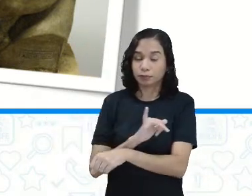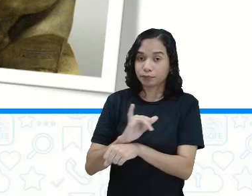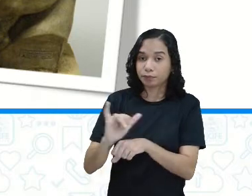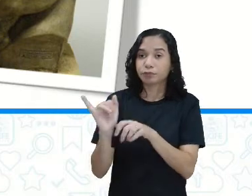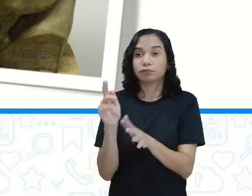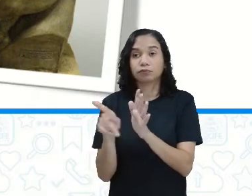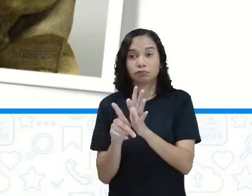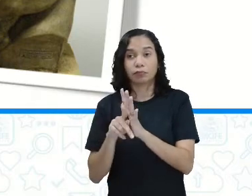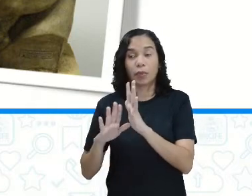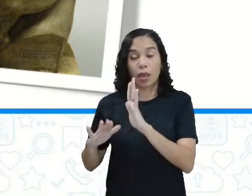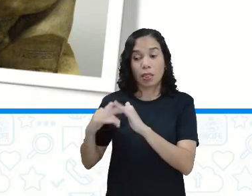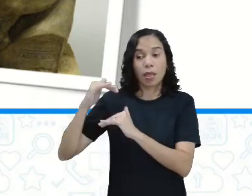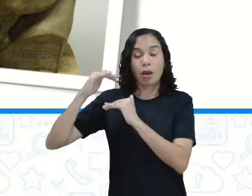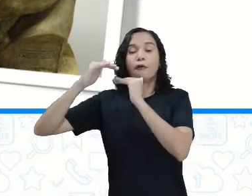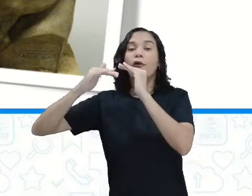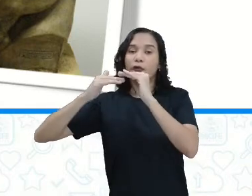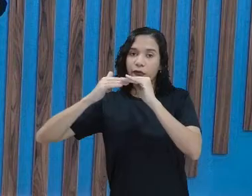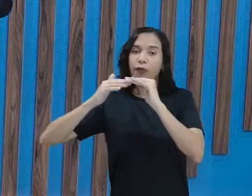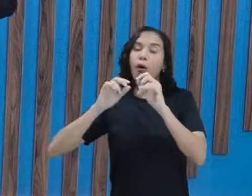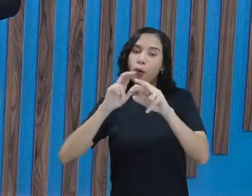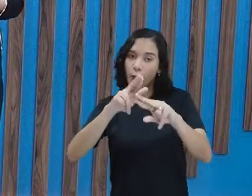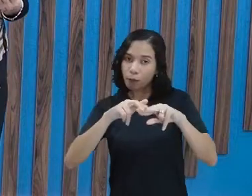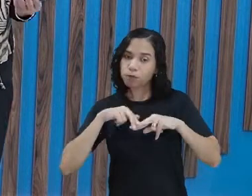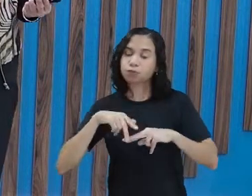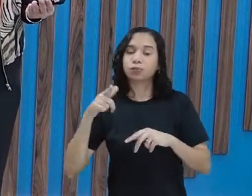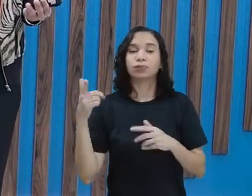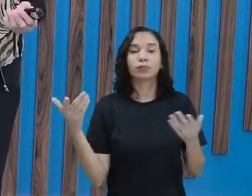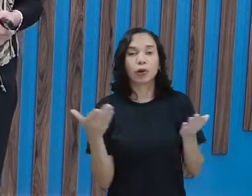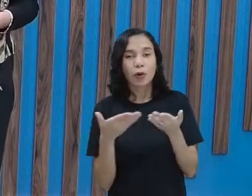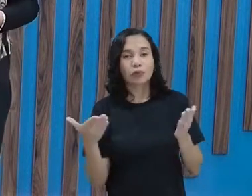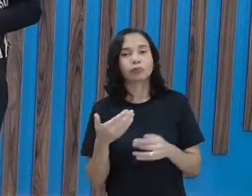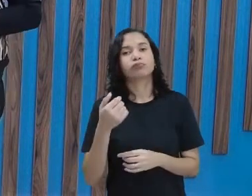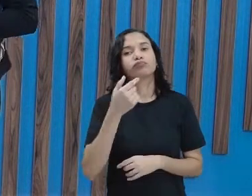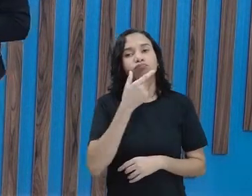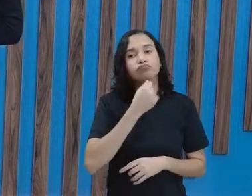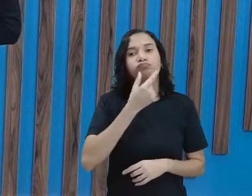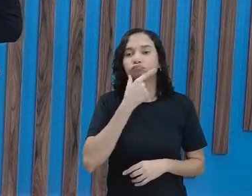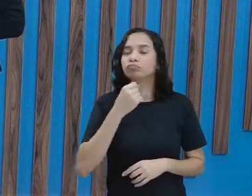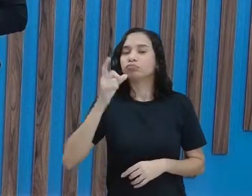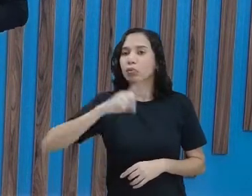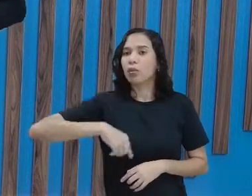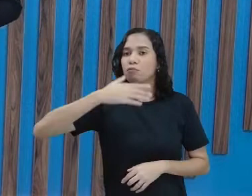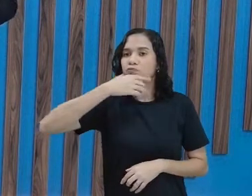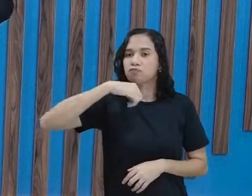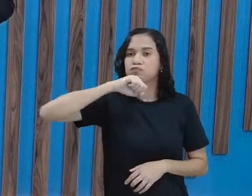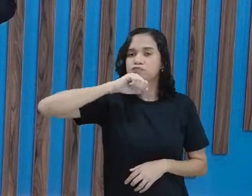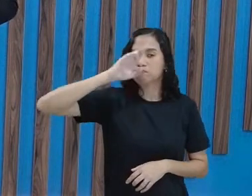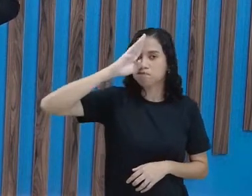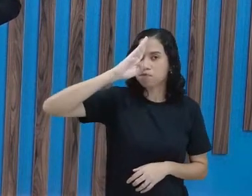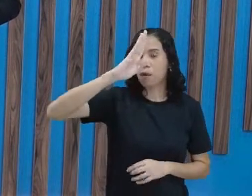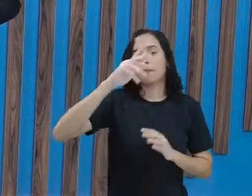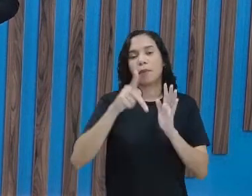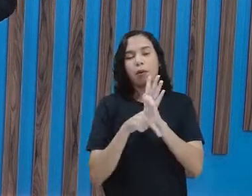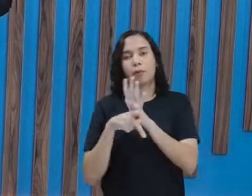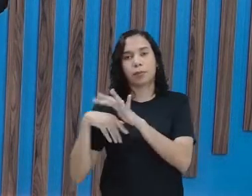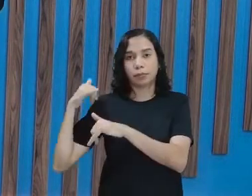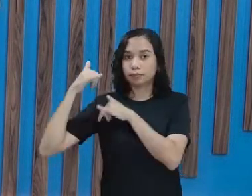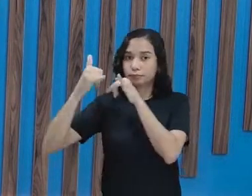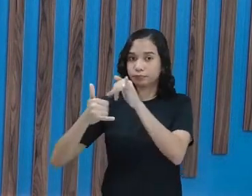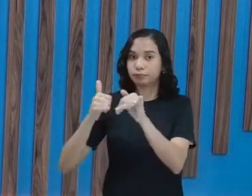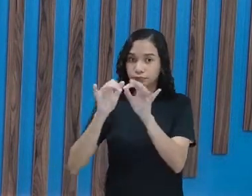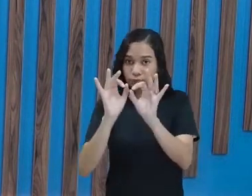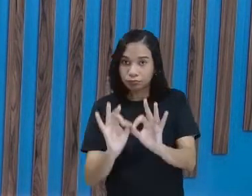ele desenvolveu e por isso que ele é considerado o pai das fábulas. Certo, gente?